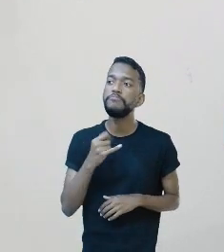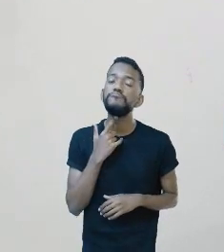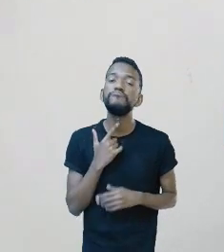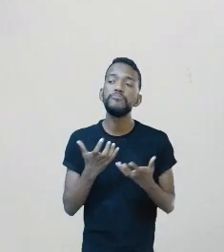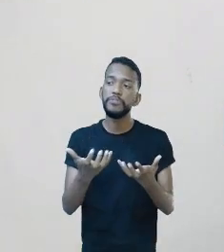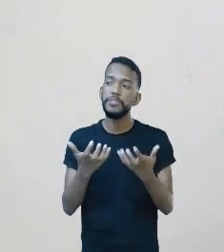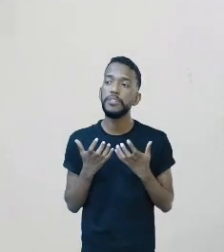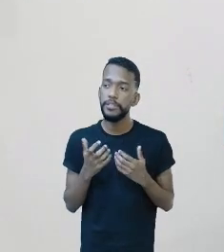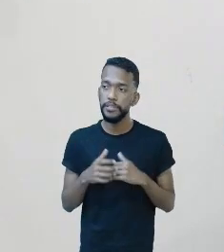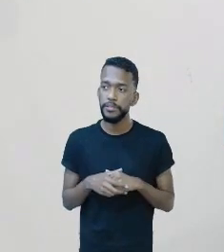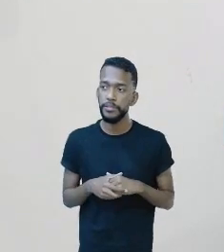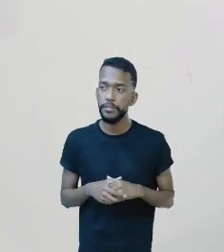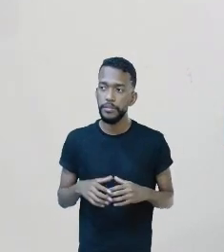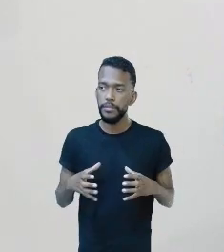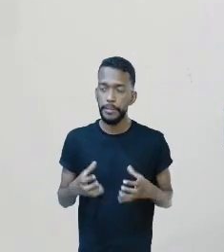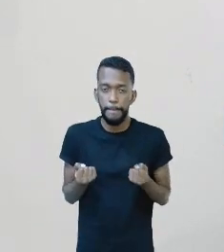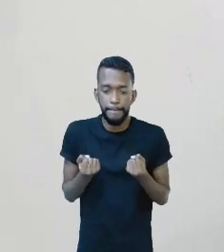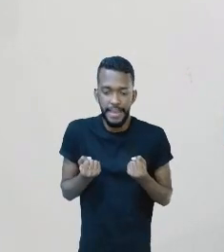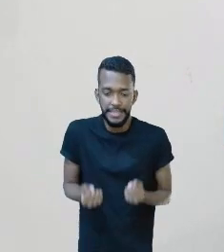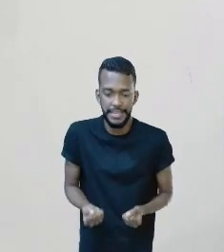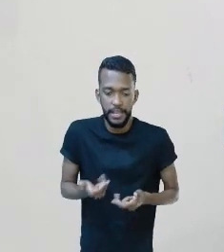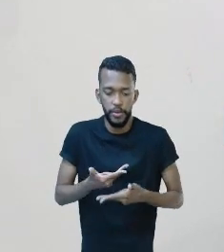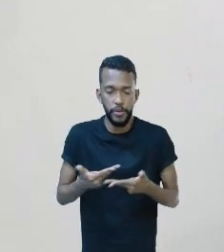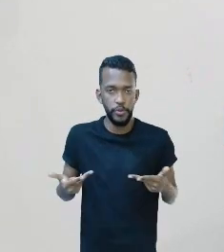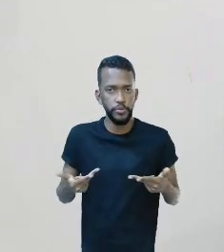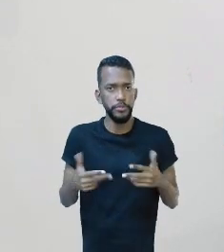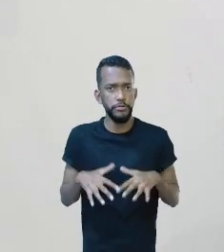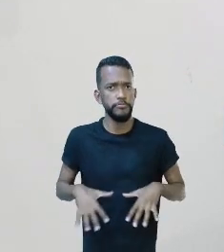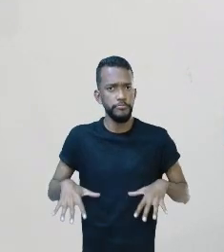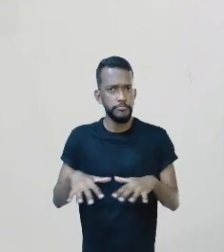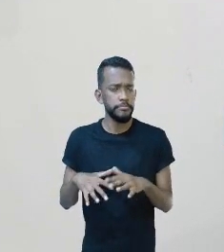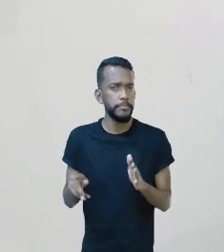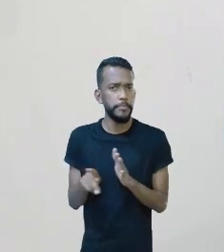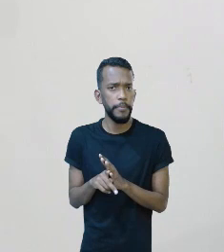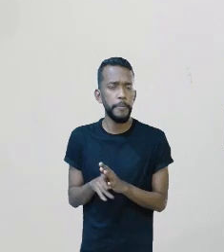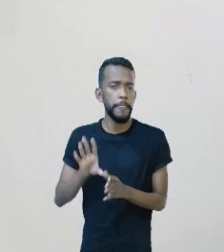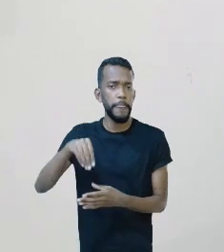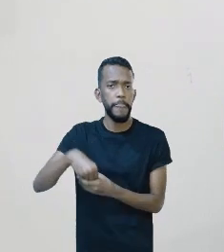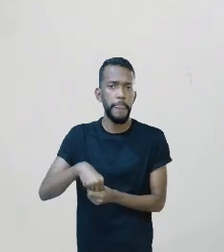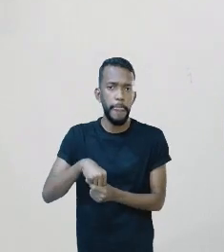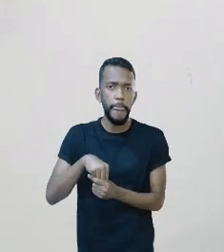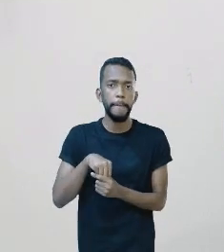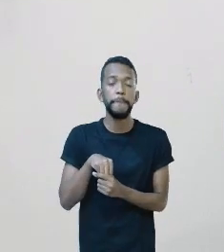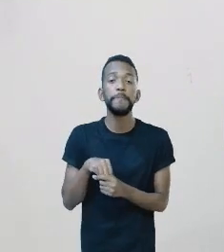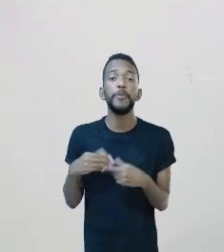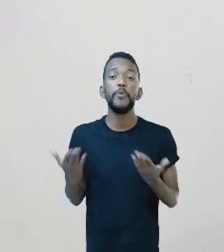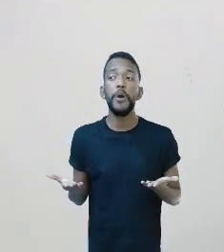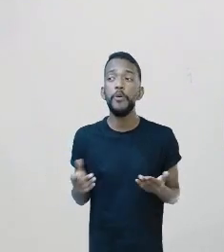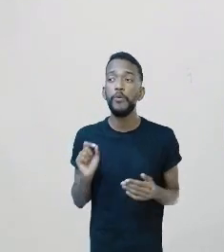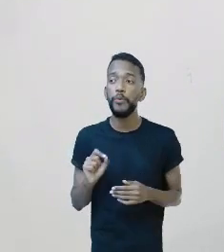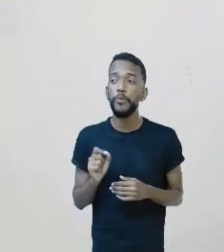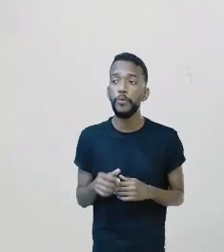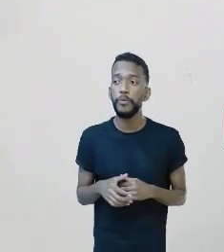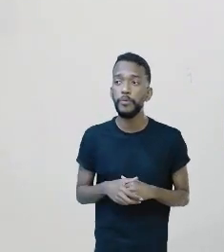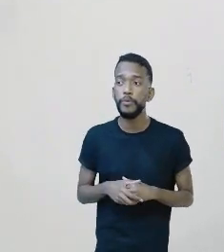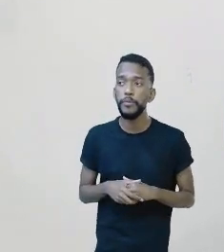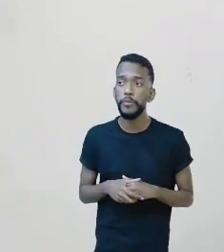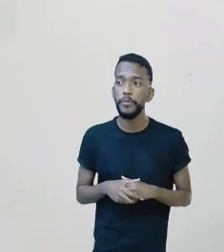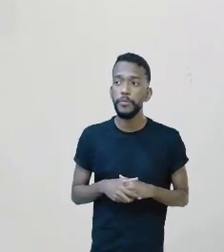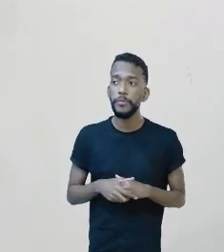quiser fazer a pesagem de determinado alimento no supermercado, qual é a grandeza que eu vou